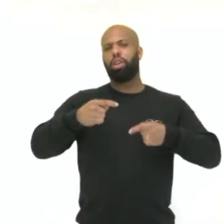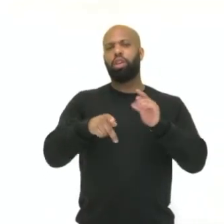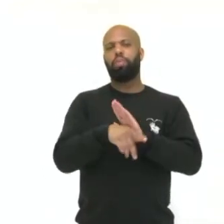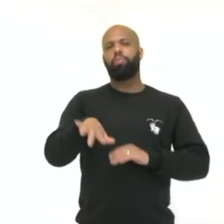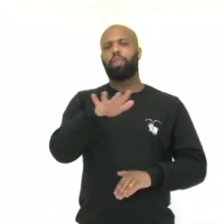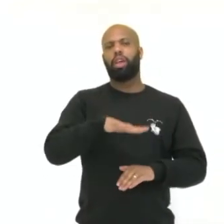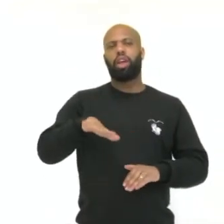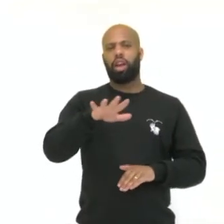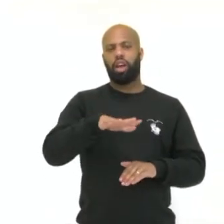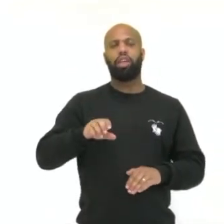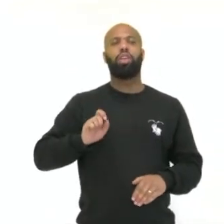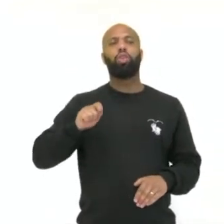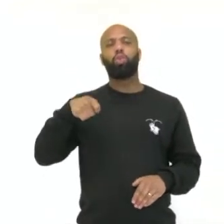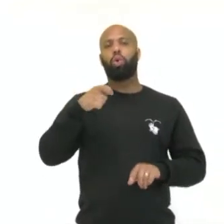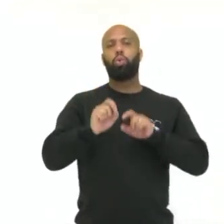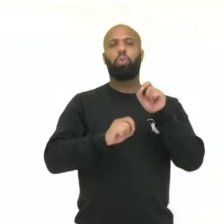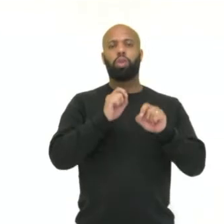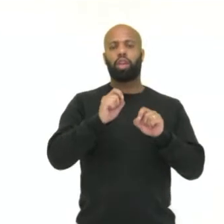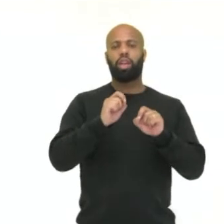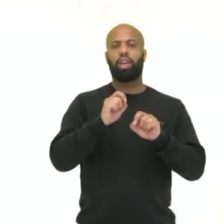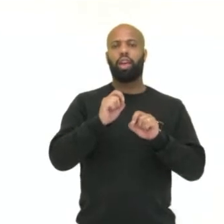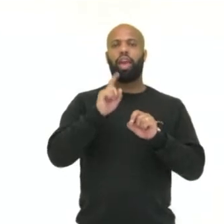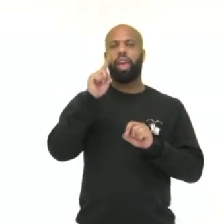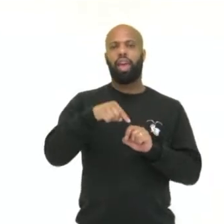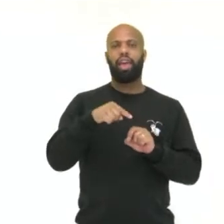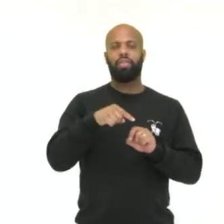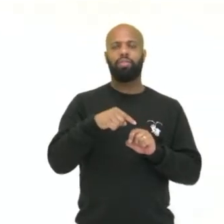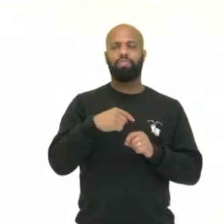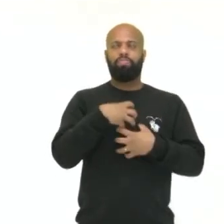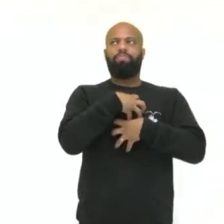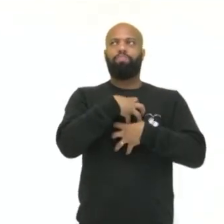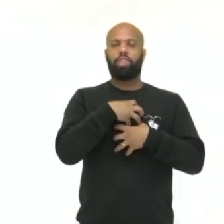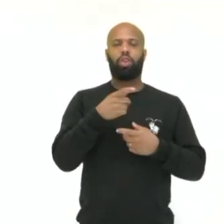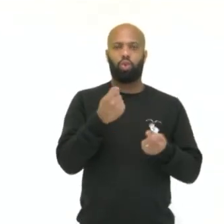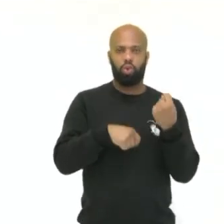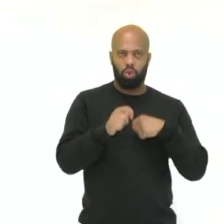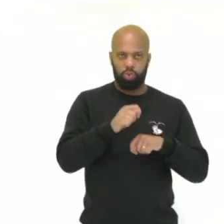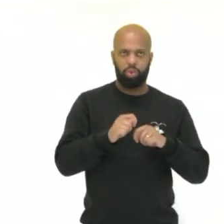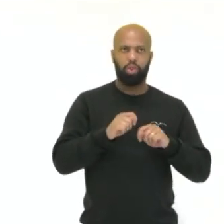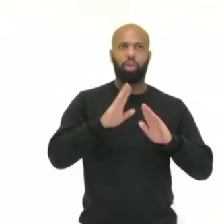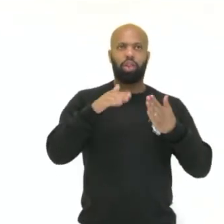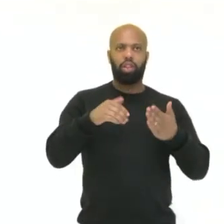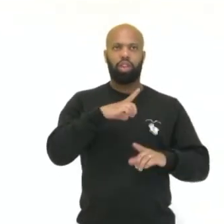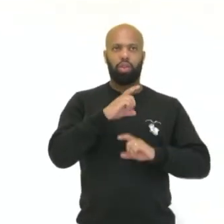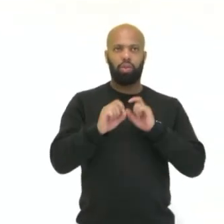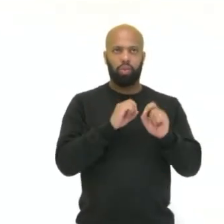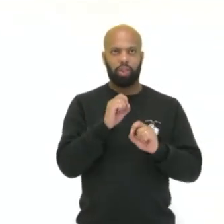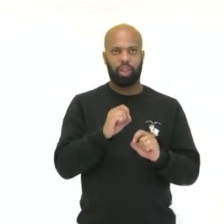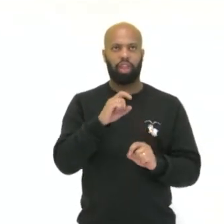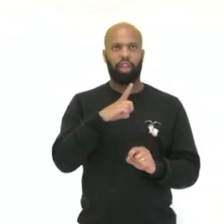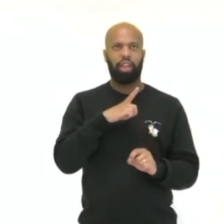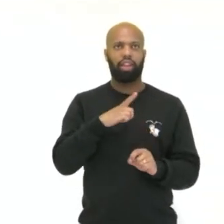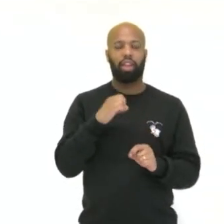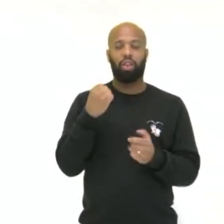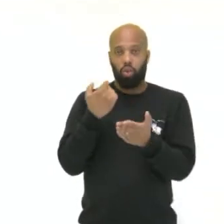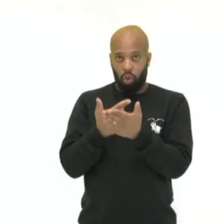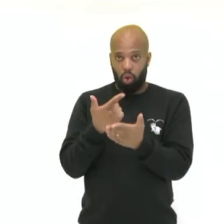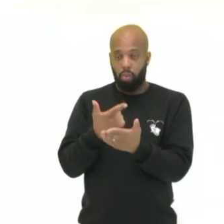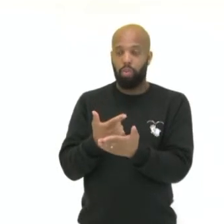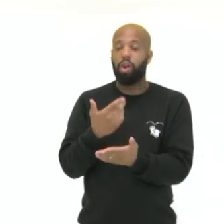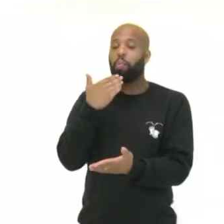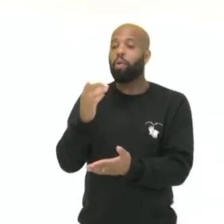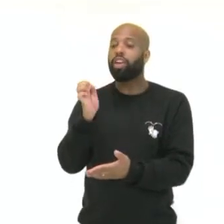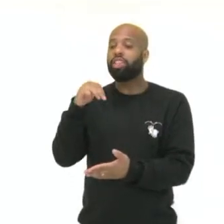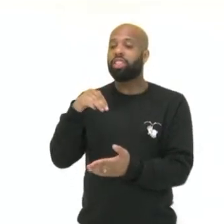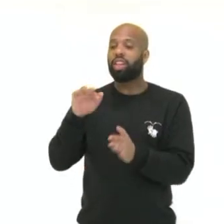sobre impacto econômico. Sabe-se que 80% dos processos decisórios de compras da família estão nas mãos das crianças, mas